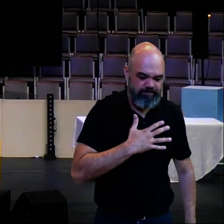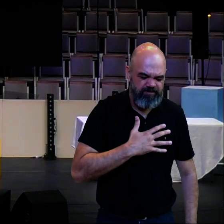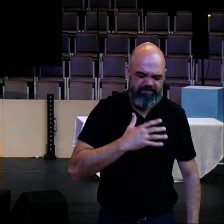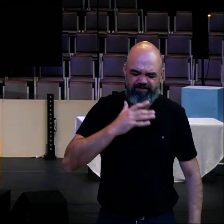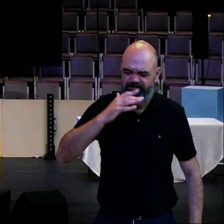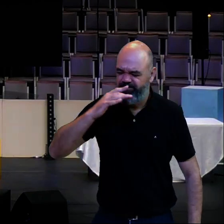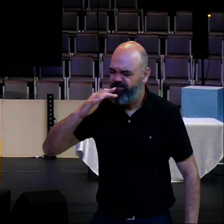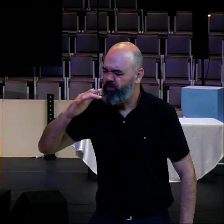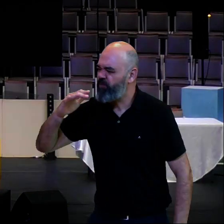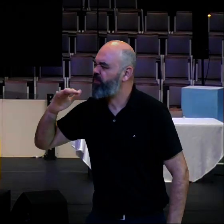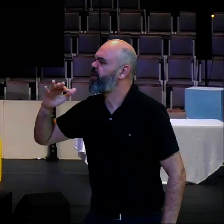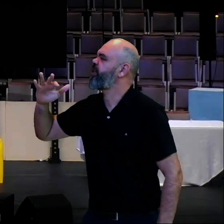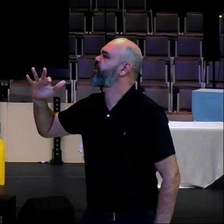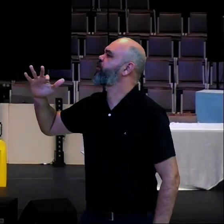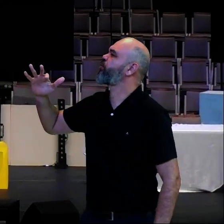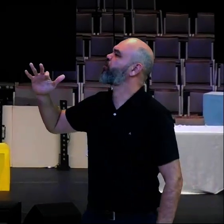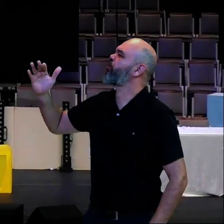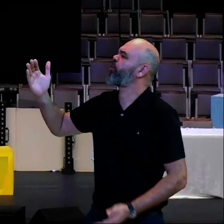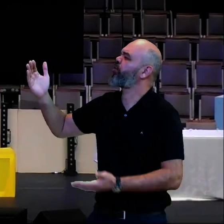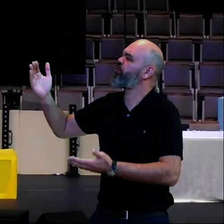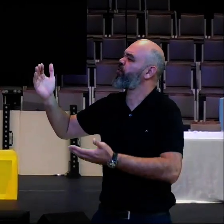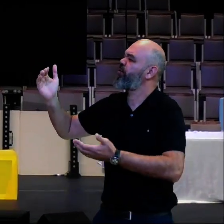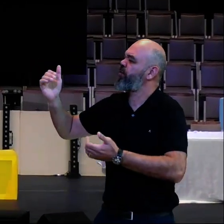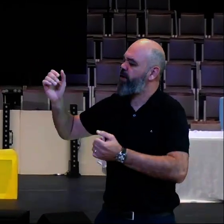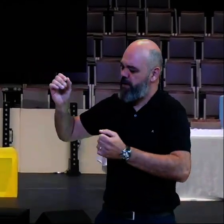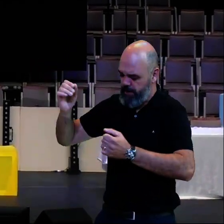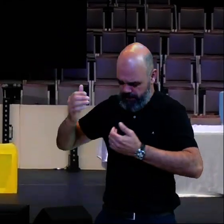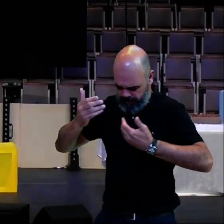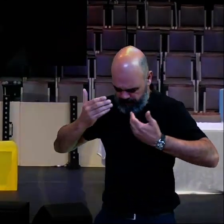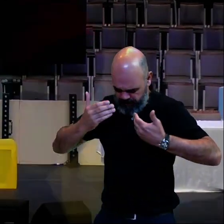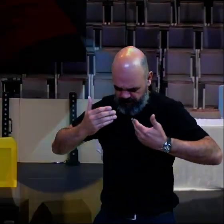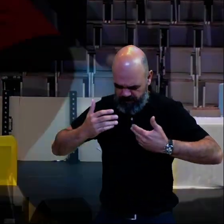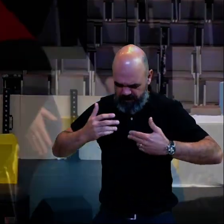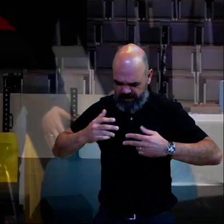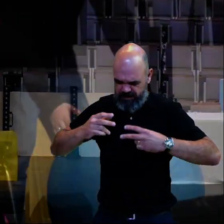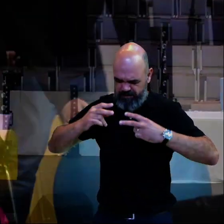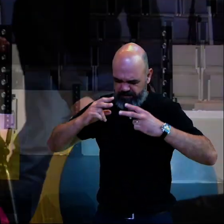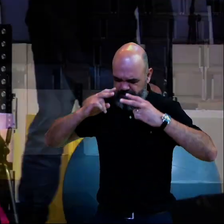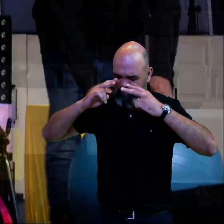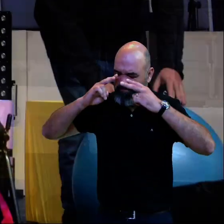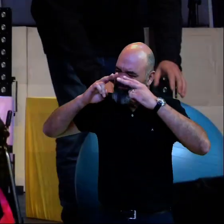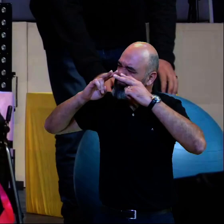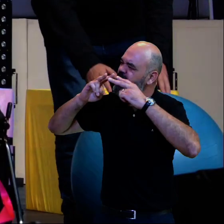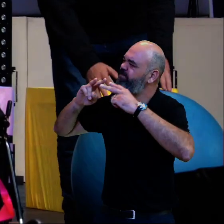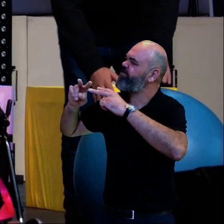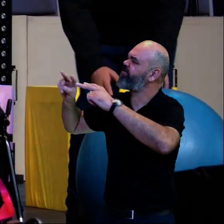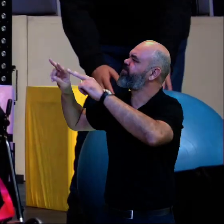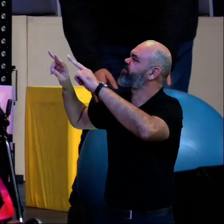Sobre mim.